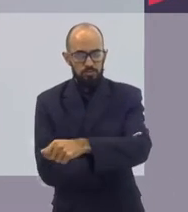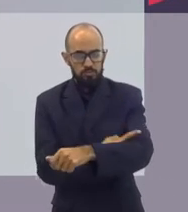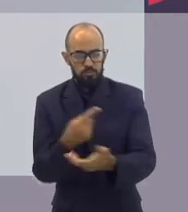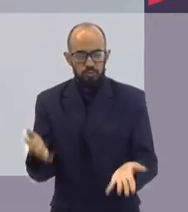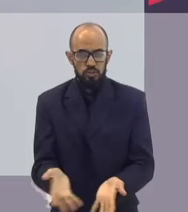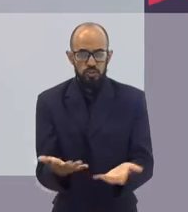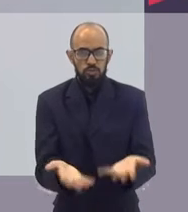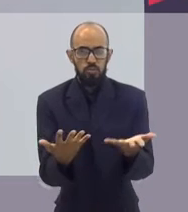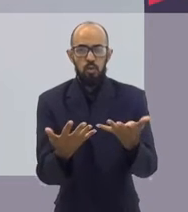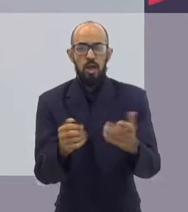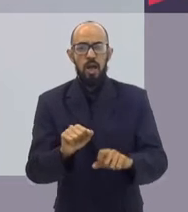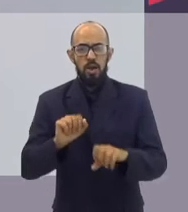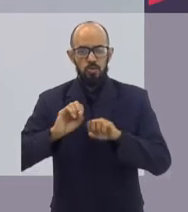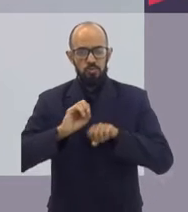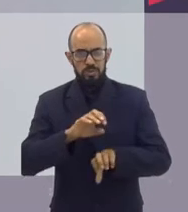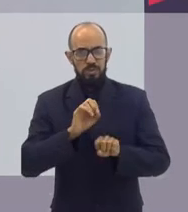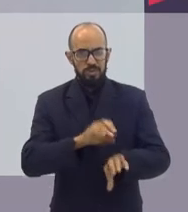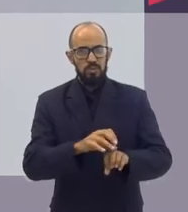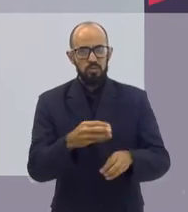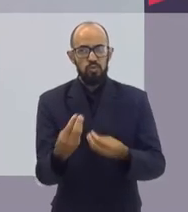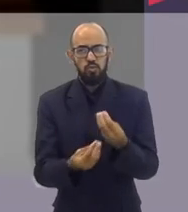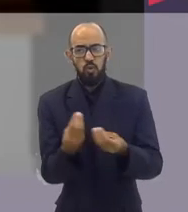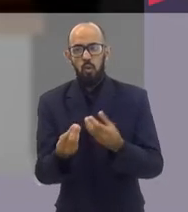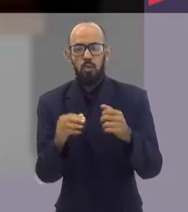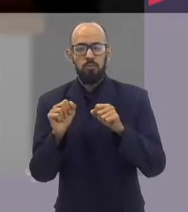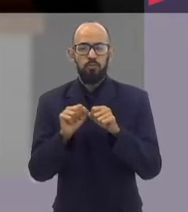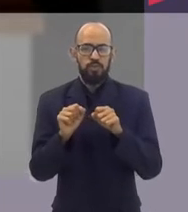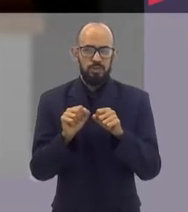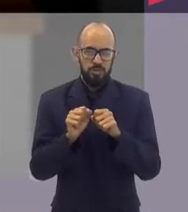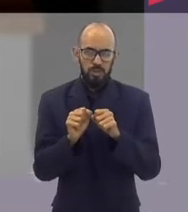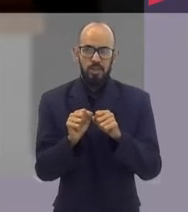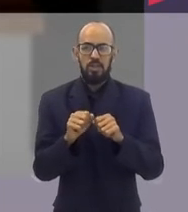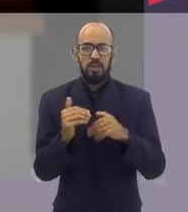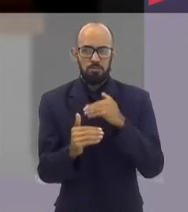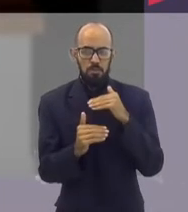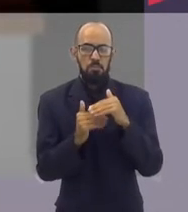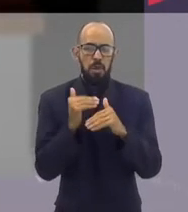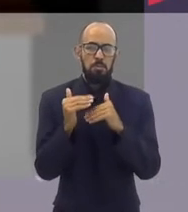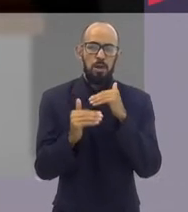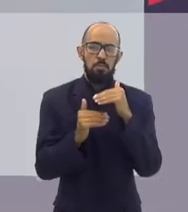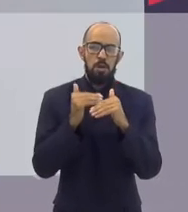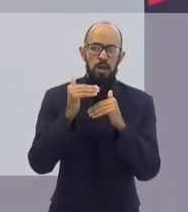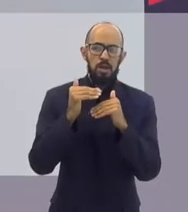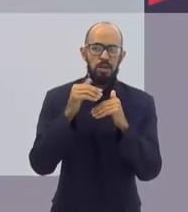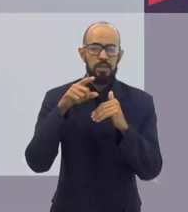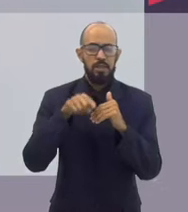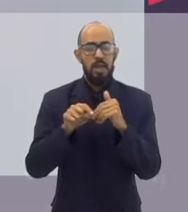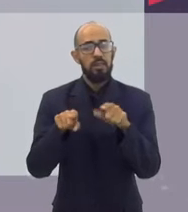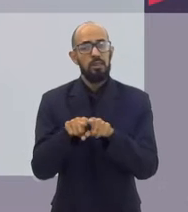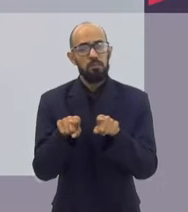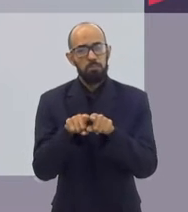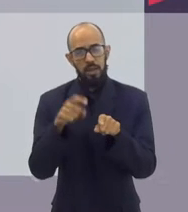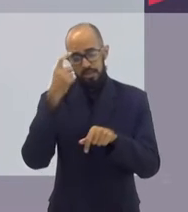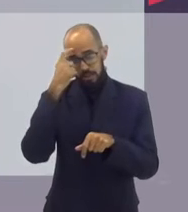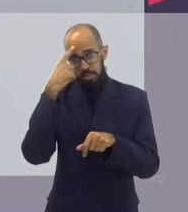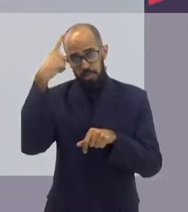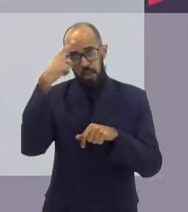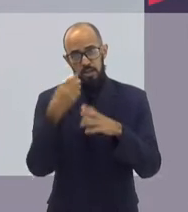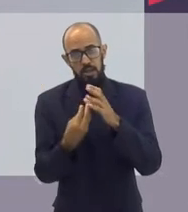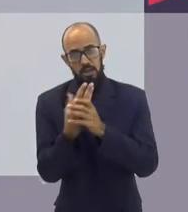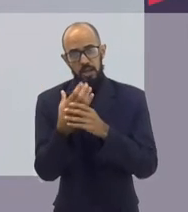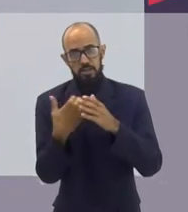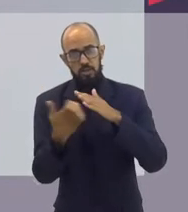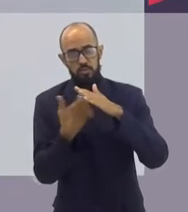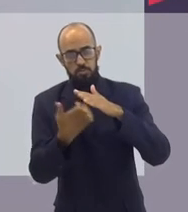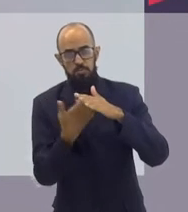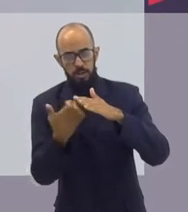e estimular o ensino desse processo, né, que tem tudo a ver com a questão de empreendedorismo no Brasil, né, para